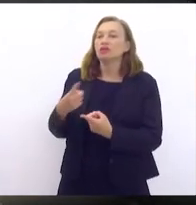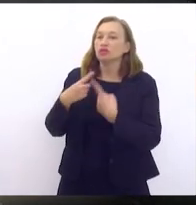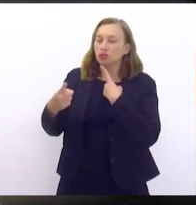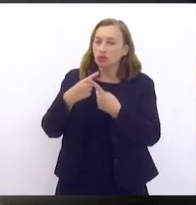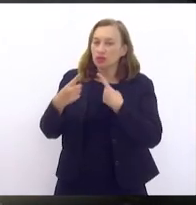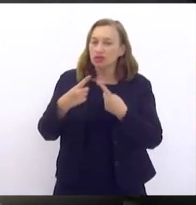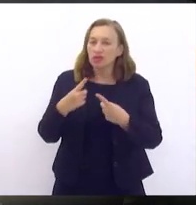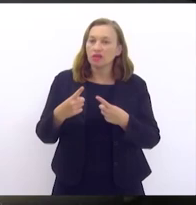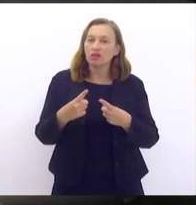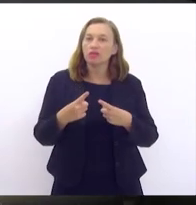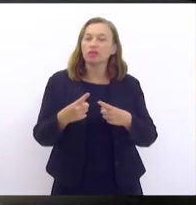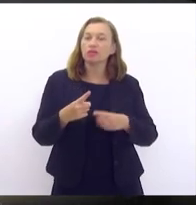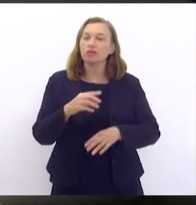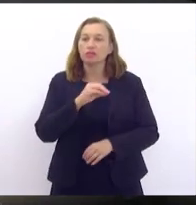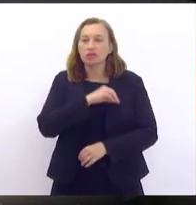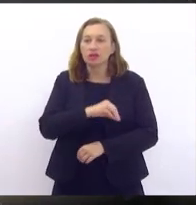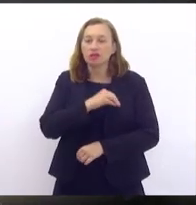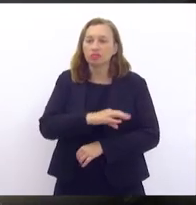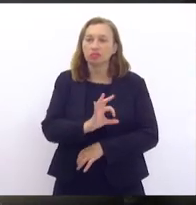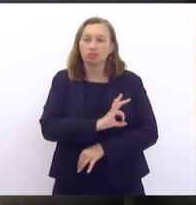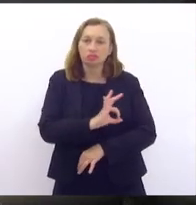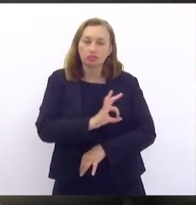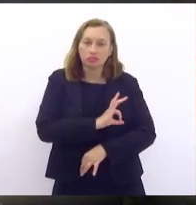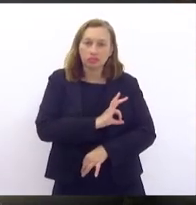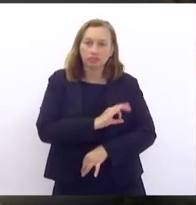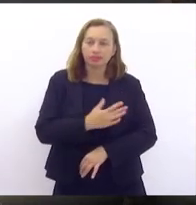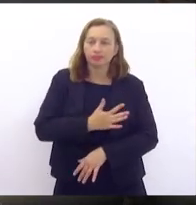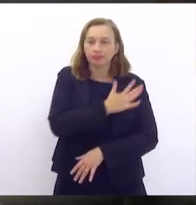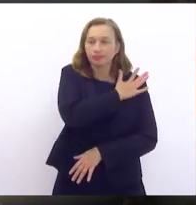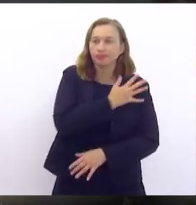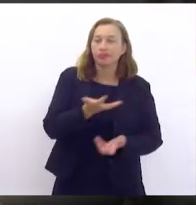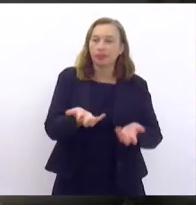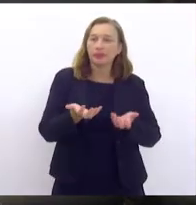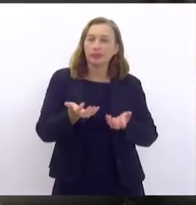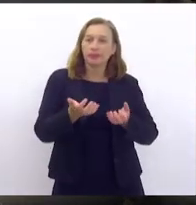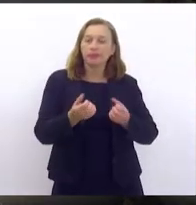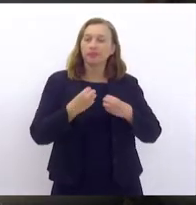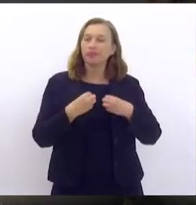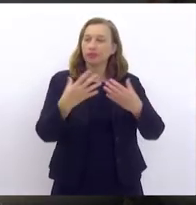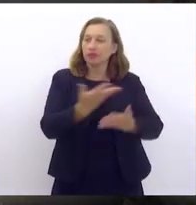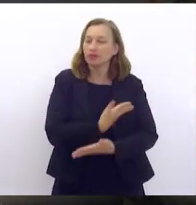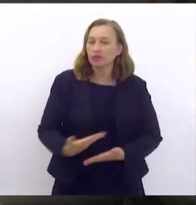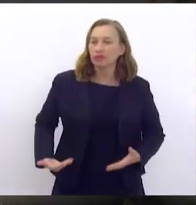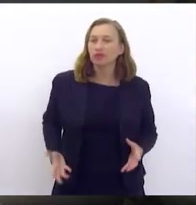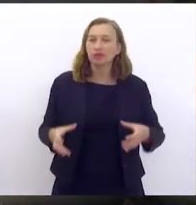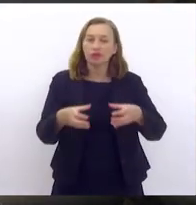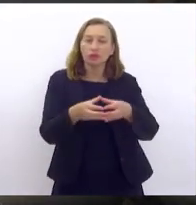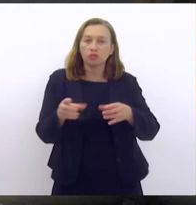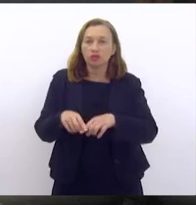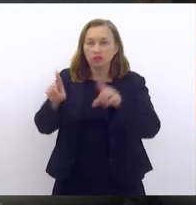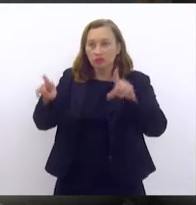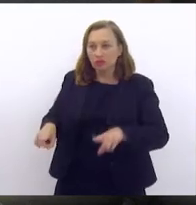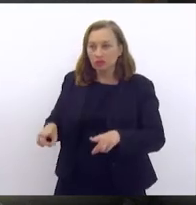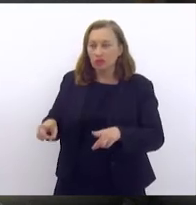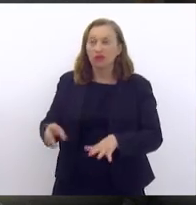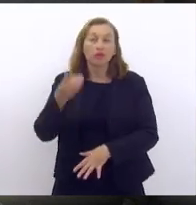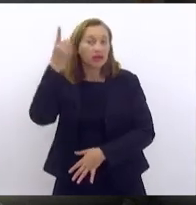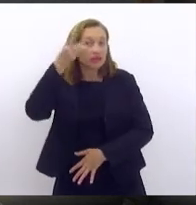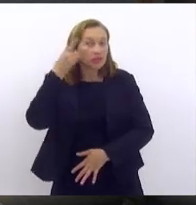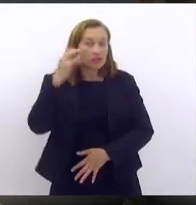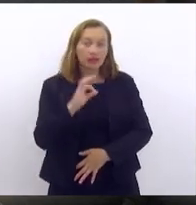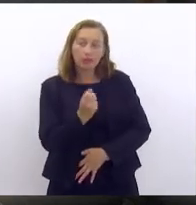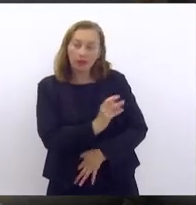sobre a remuneração dos policiais militares, eu quero falar de uma audiência pública que a gente fez hoje na Comissão de Servidores, presidida pela deputada